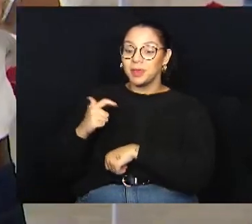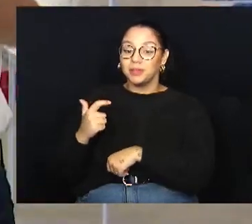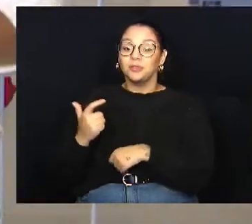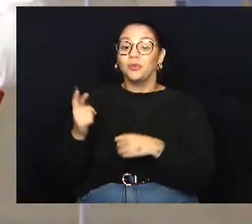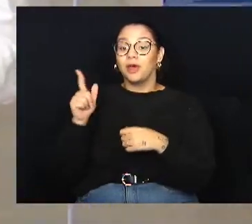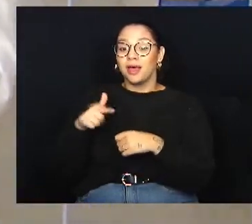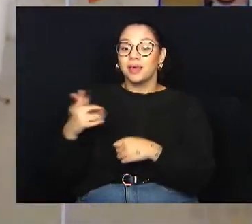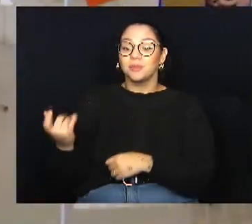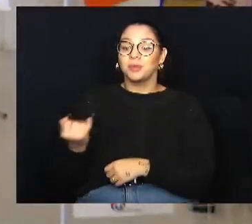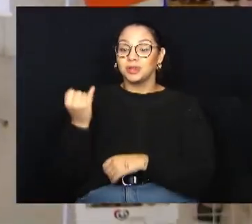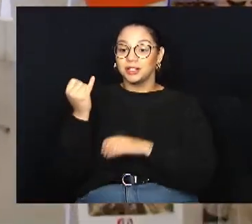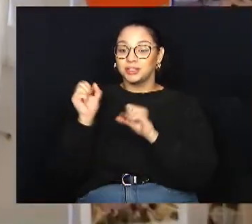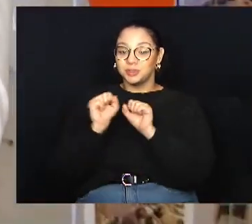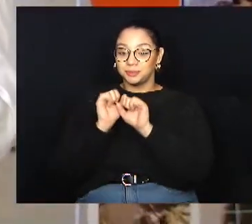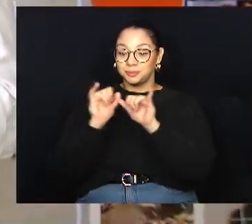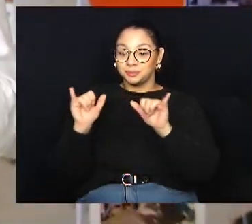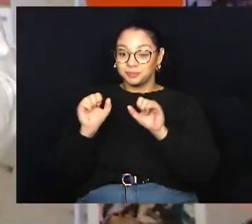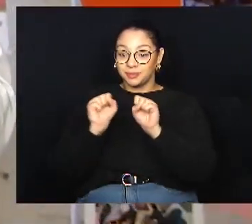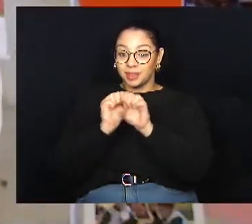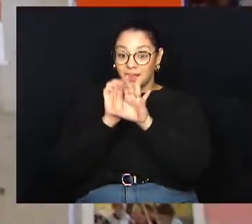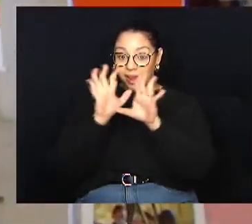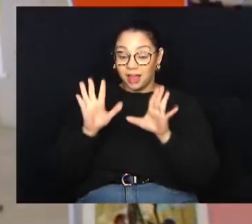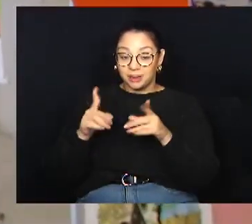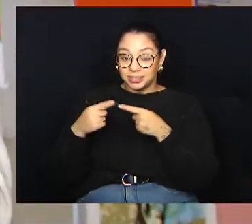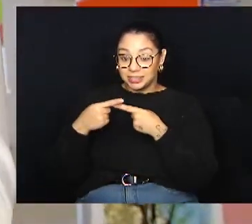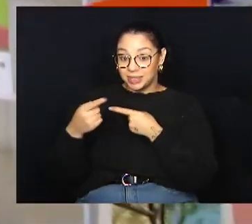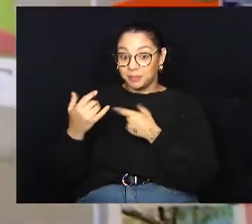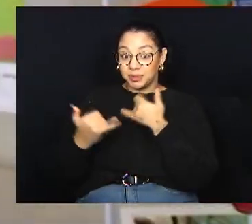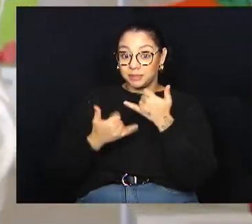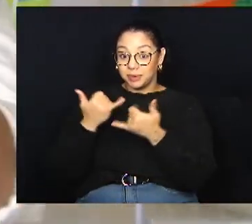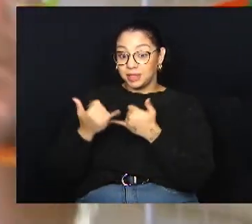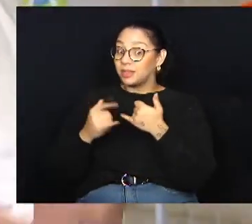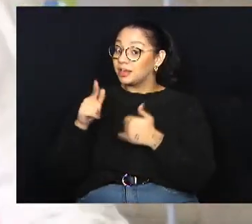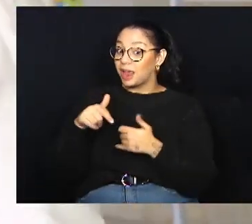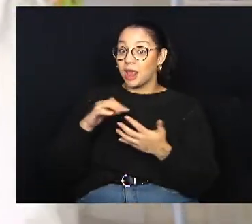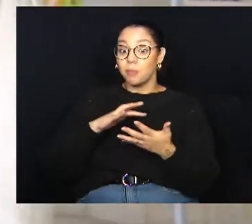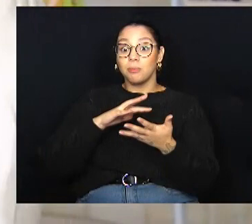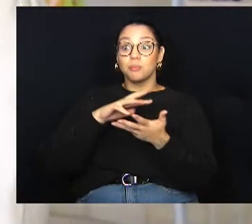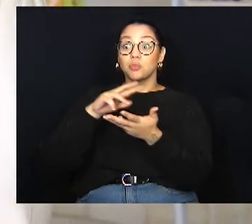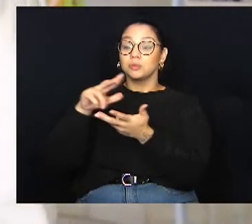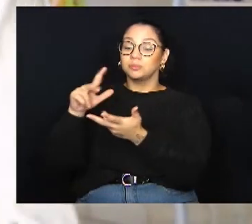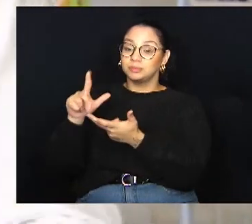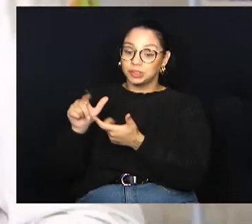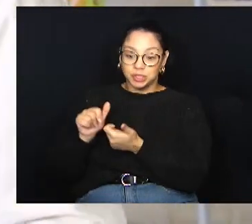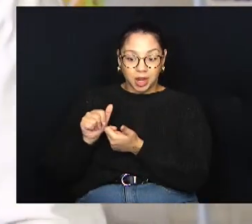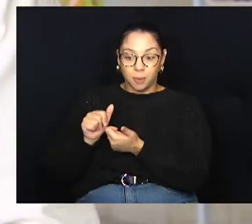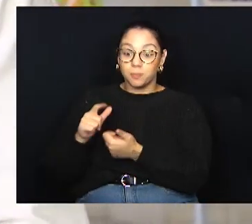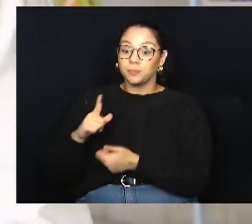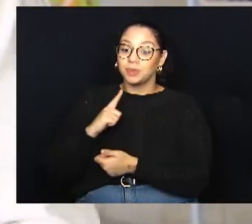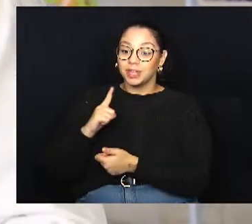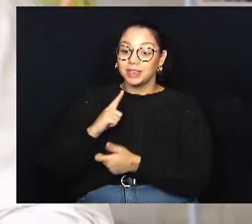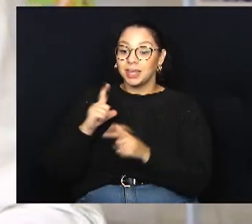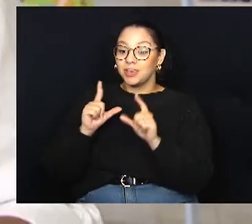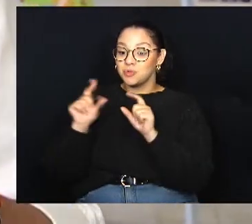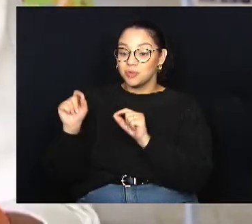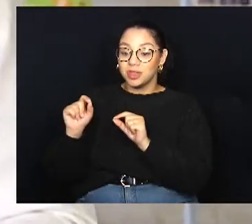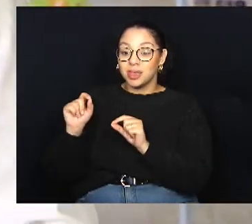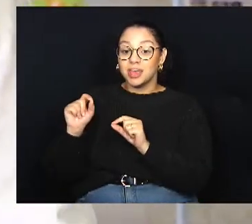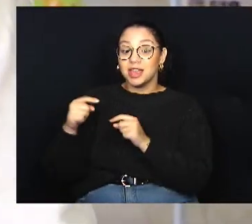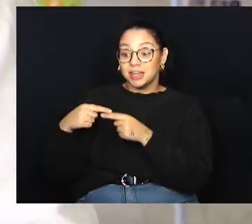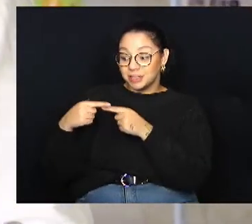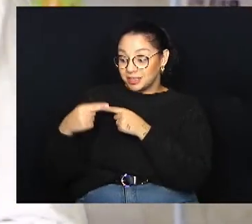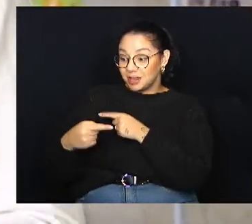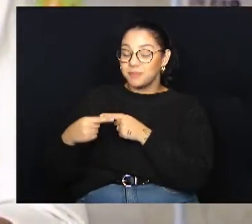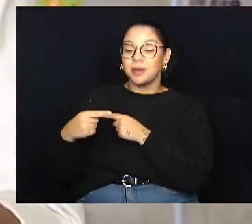deixar claro que essa Semana do Brincar é uma semana mundial. O mundo inteiro celebra essa Semana do